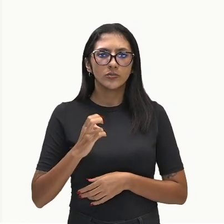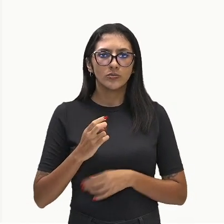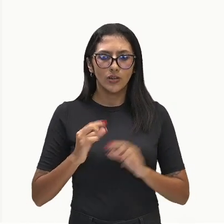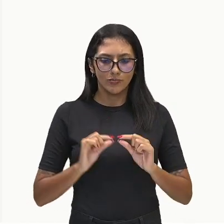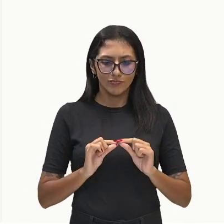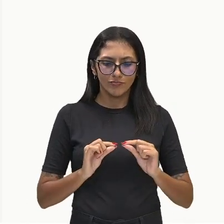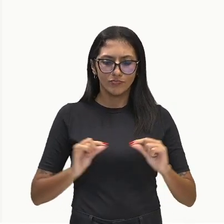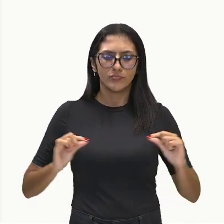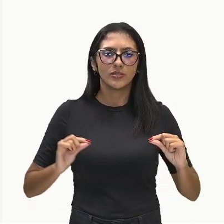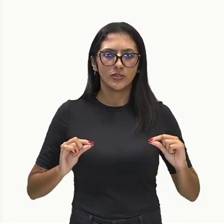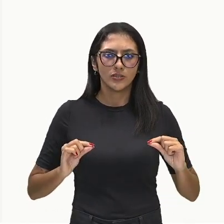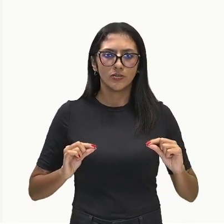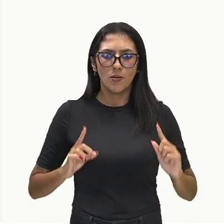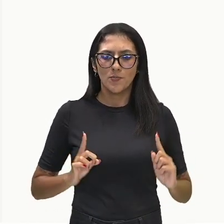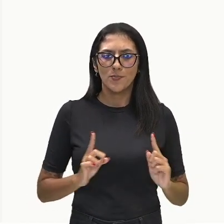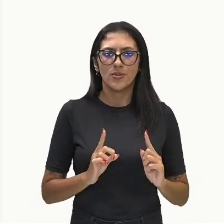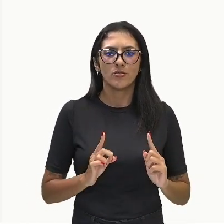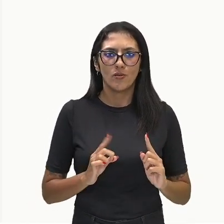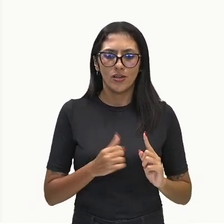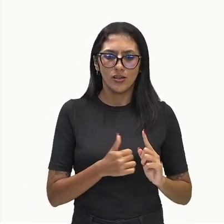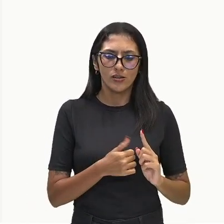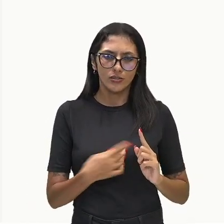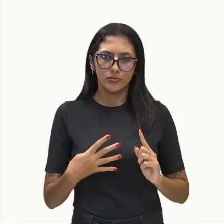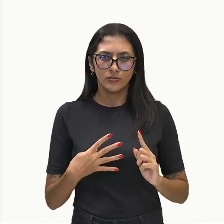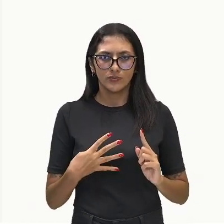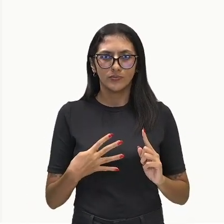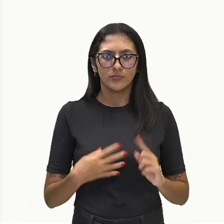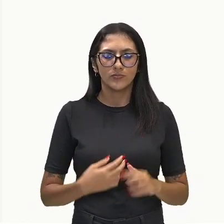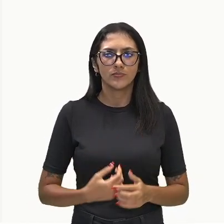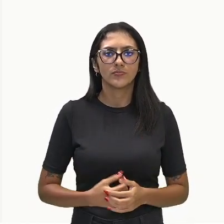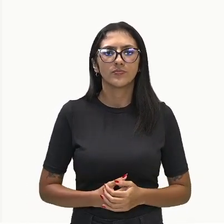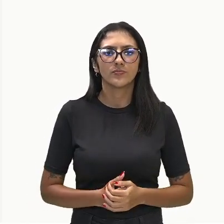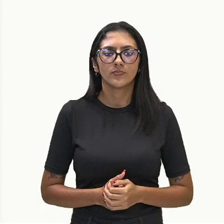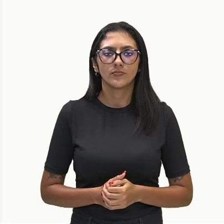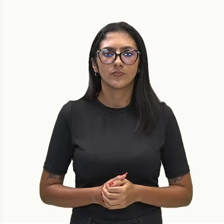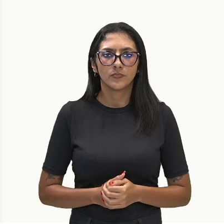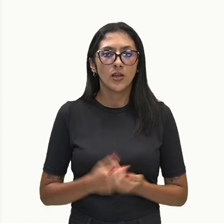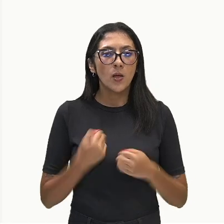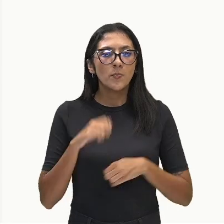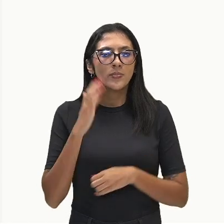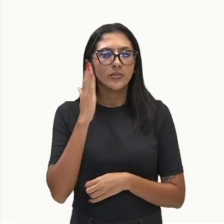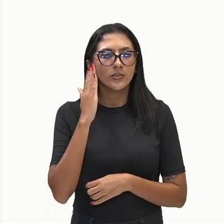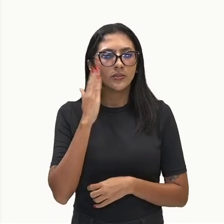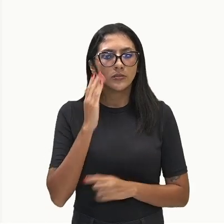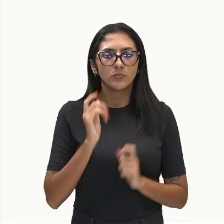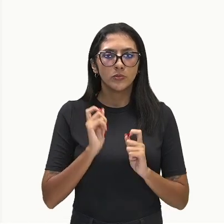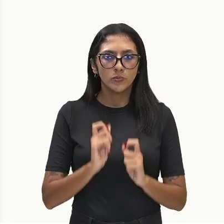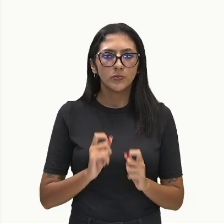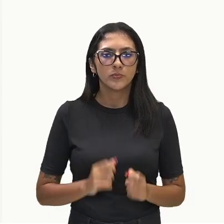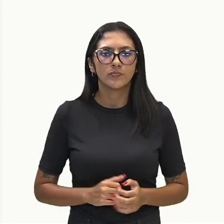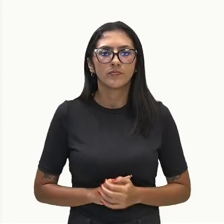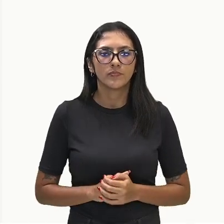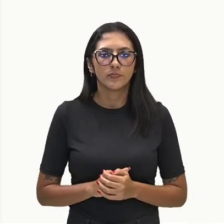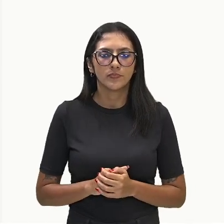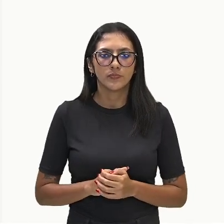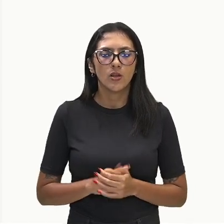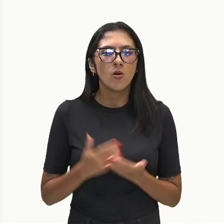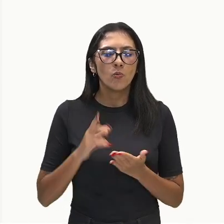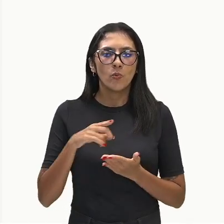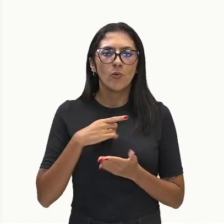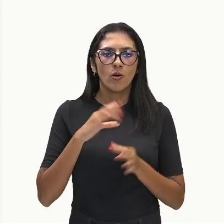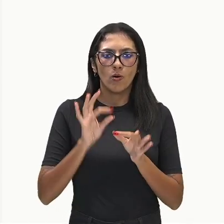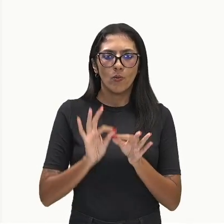que é diferente, menor aqui, ele é igual a 14. E a gente quer saber qual é a altura